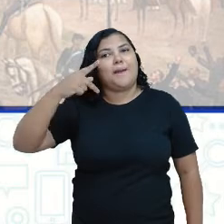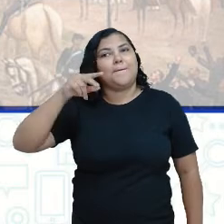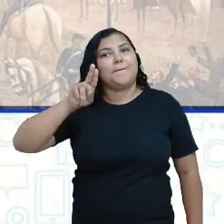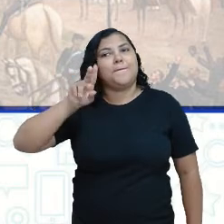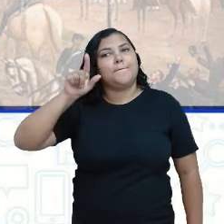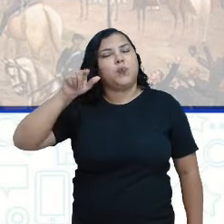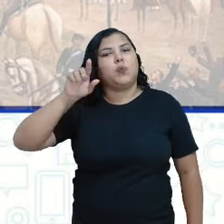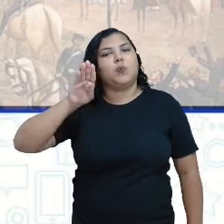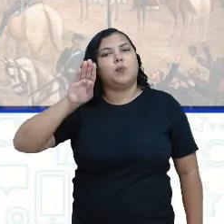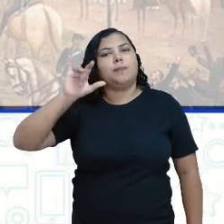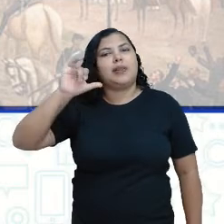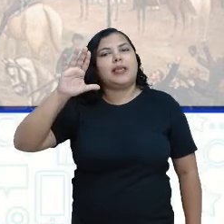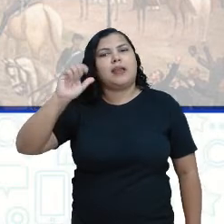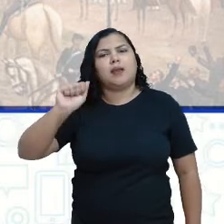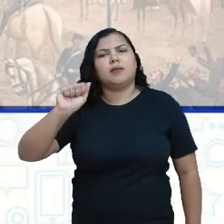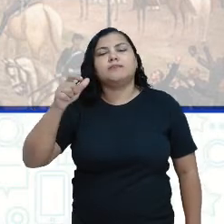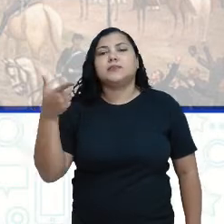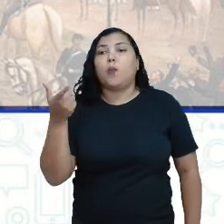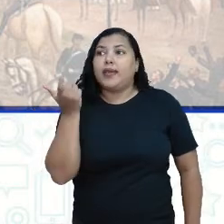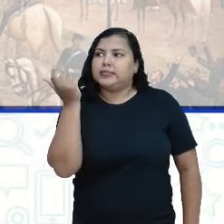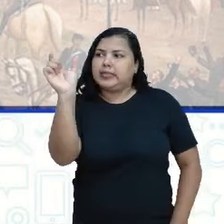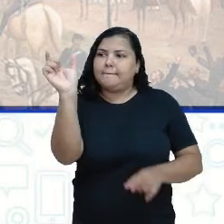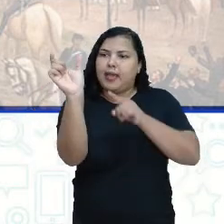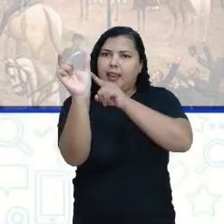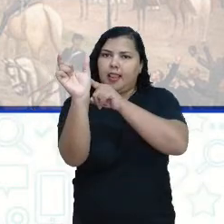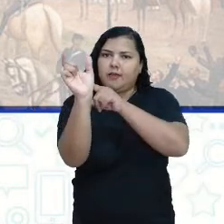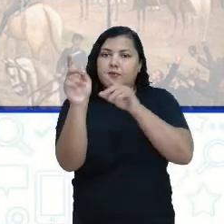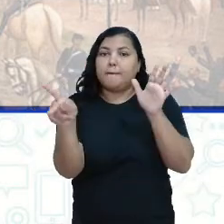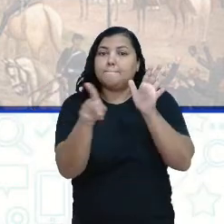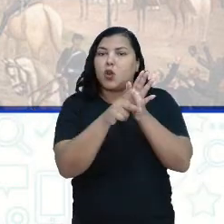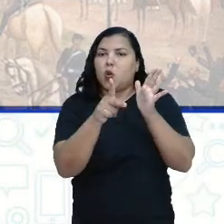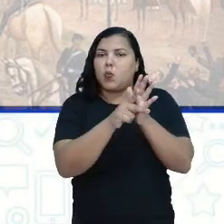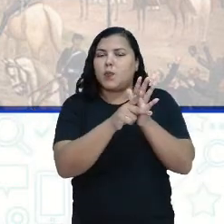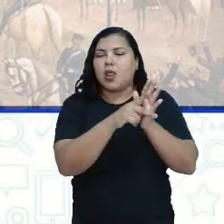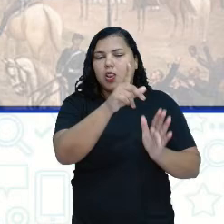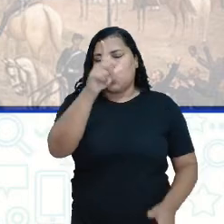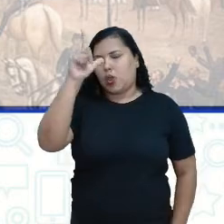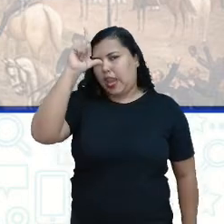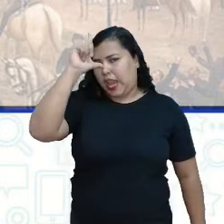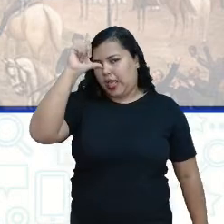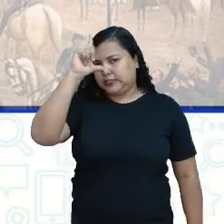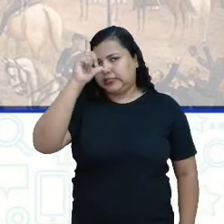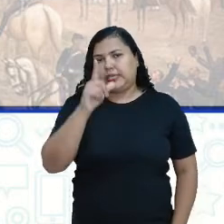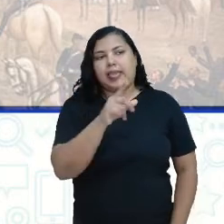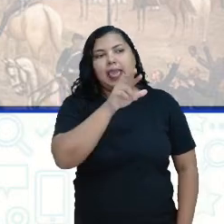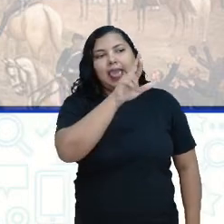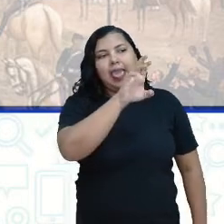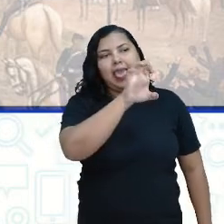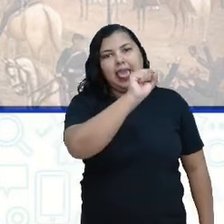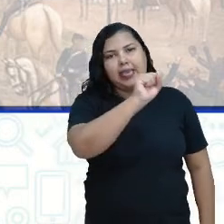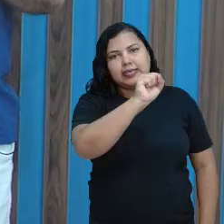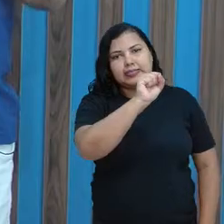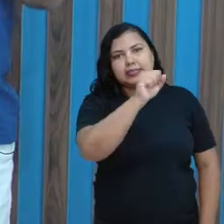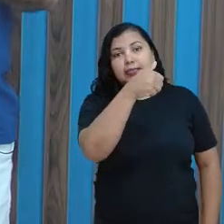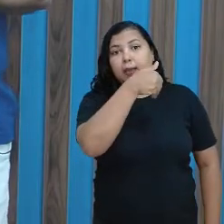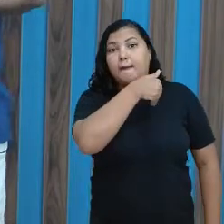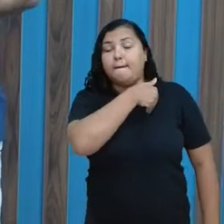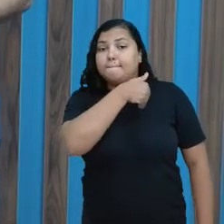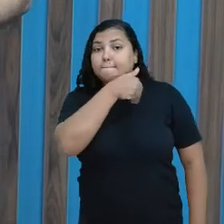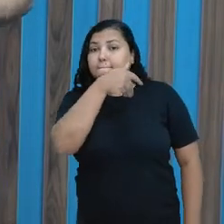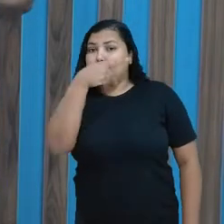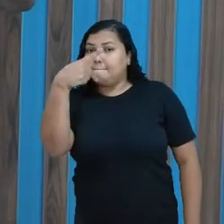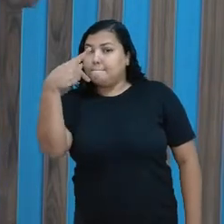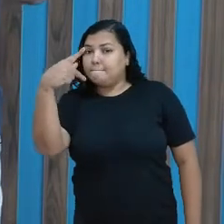palavra, né, que tem origem no termo latino res publica, que significa coisa pública. Né? Então a